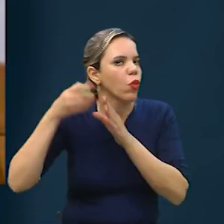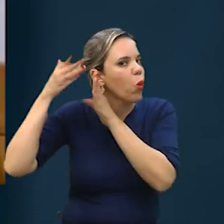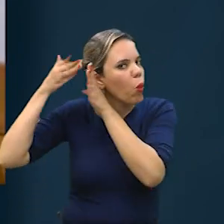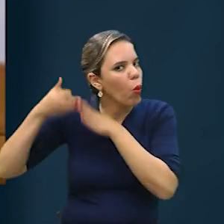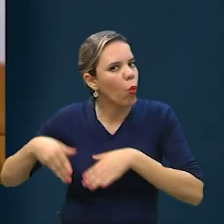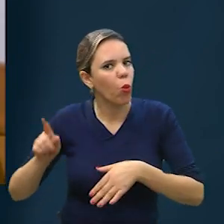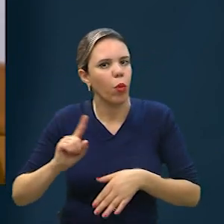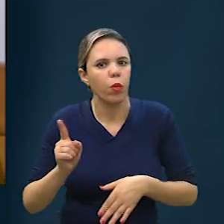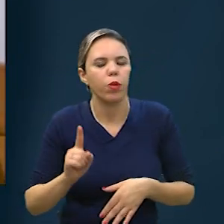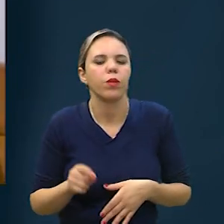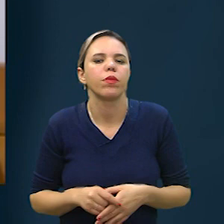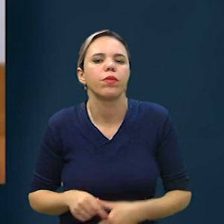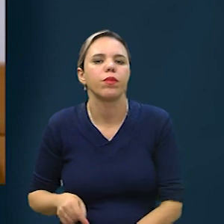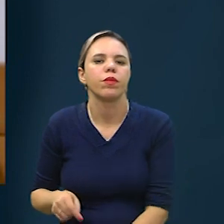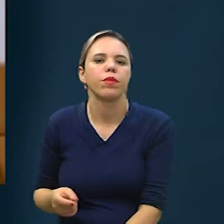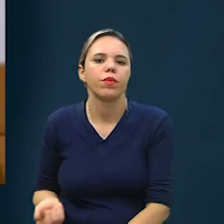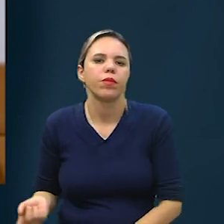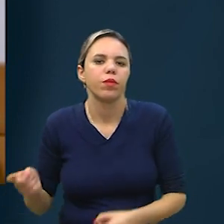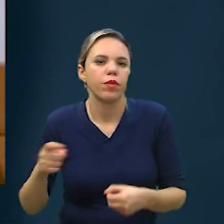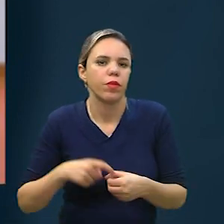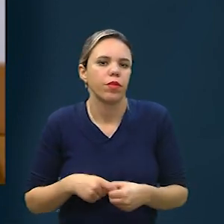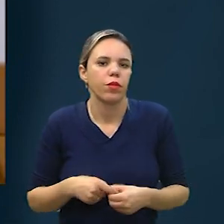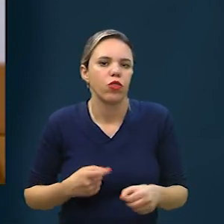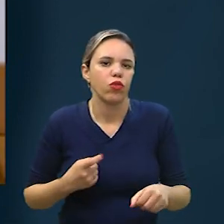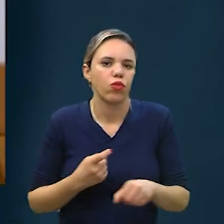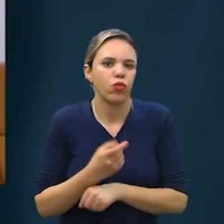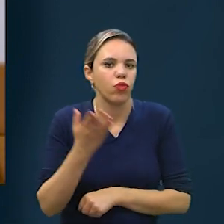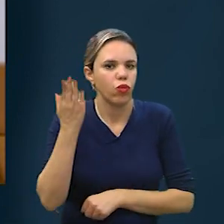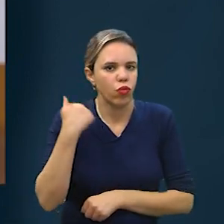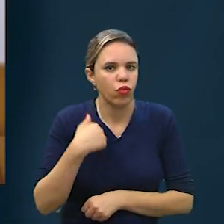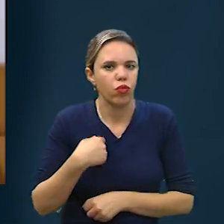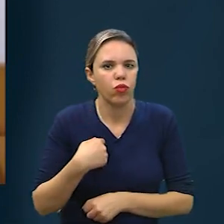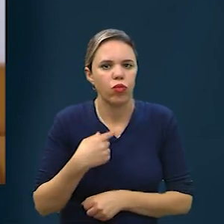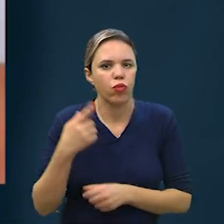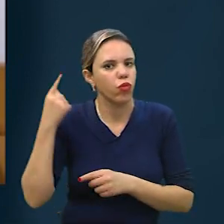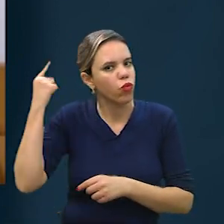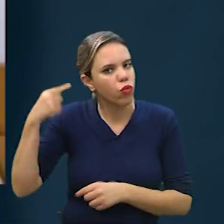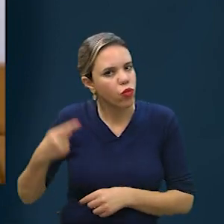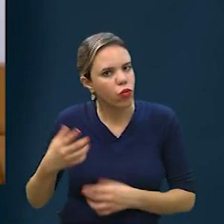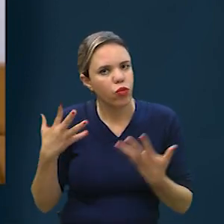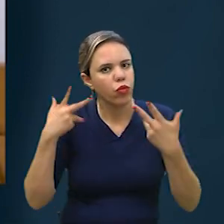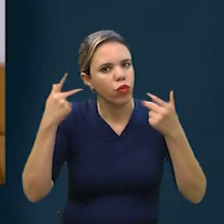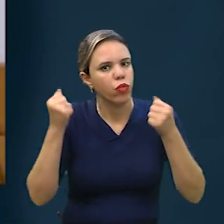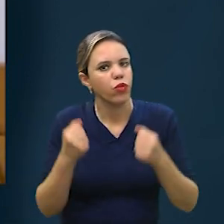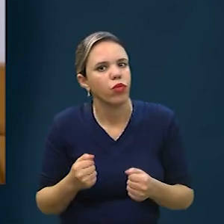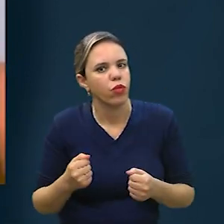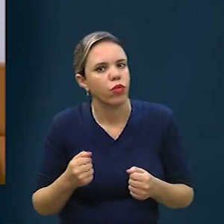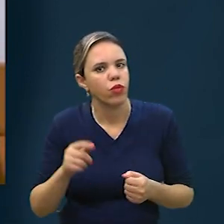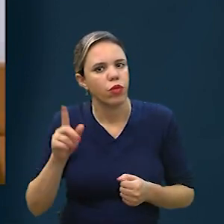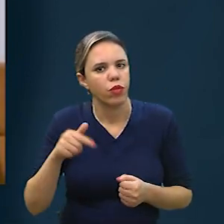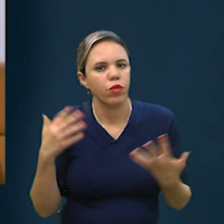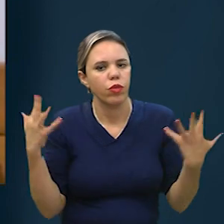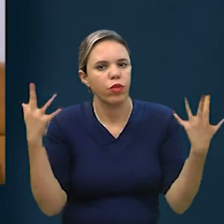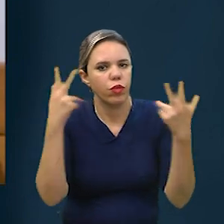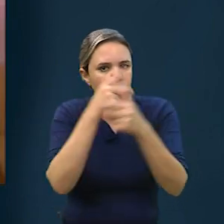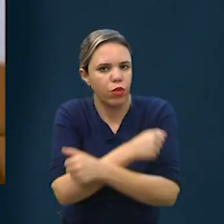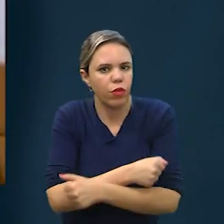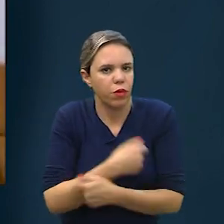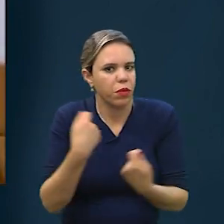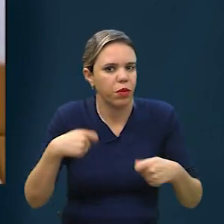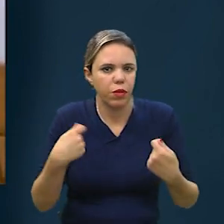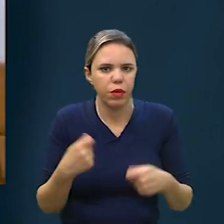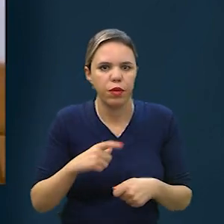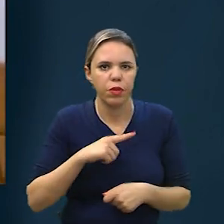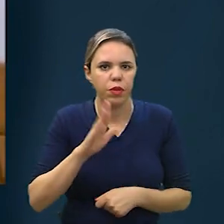para o alisamento, né? Ela não vai voltar para o alisamento porque ela descobriu que o cabelo dela é maravilhoso, que o cabelo dela é lindo e que ela